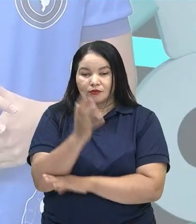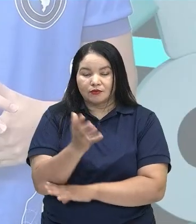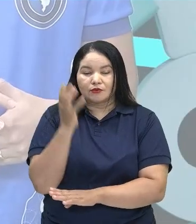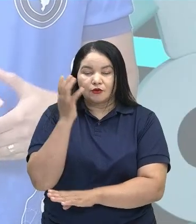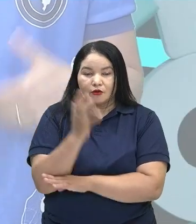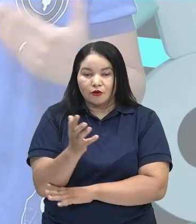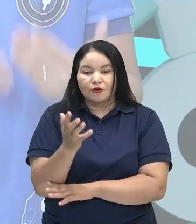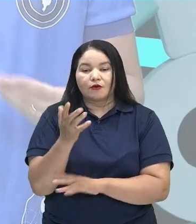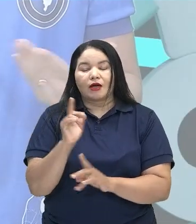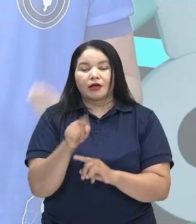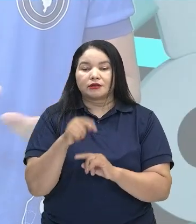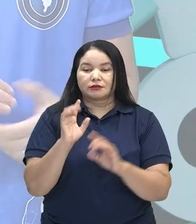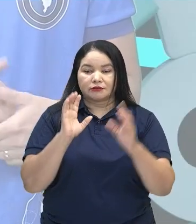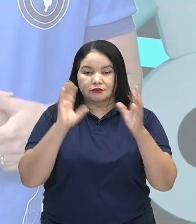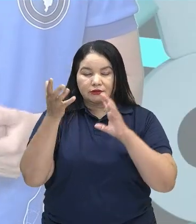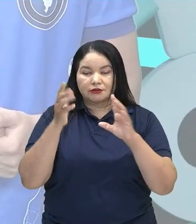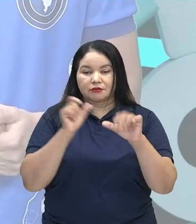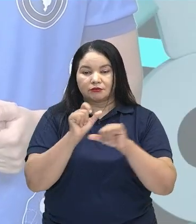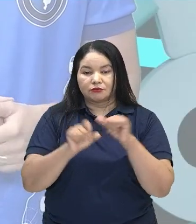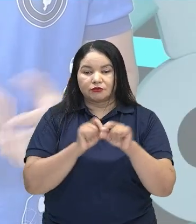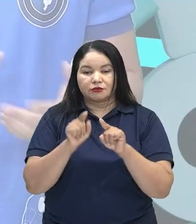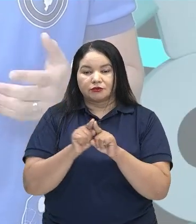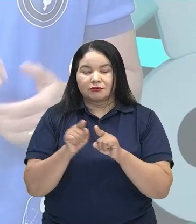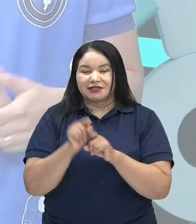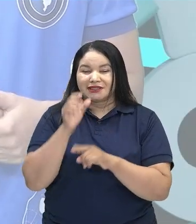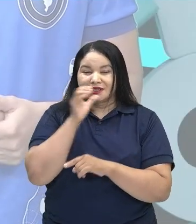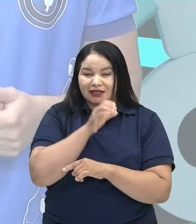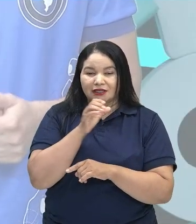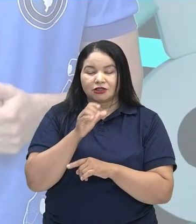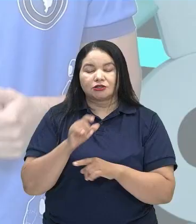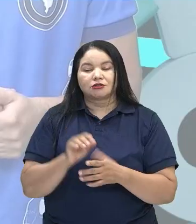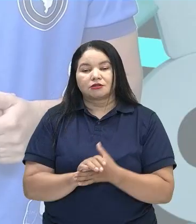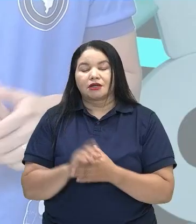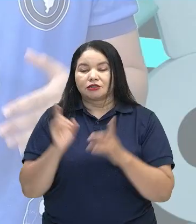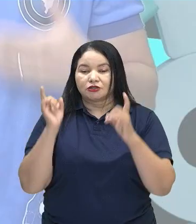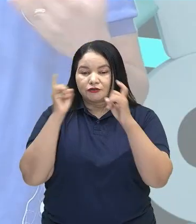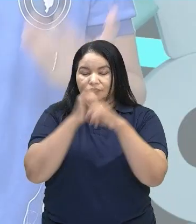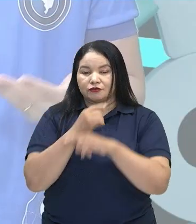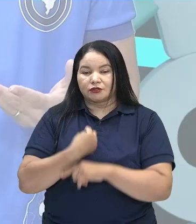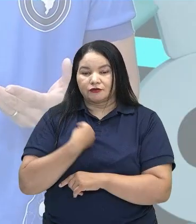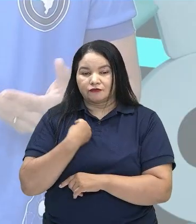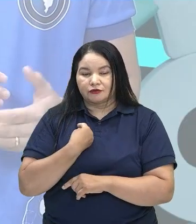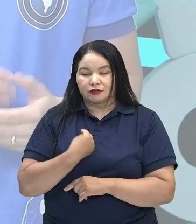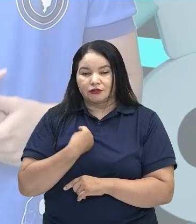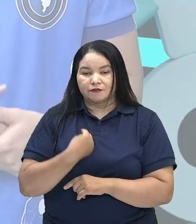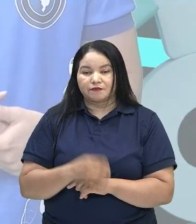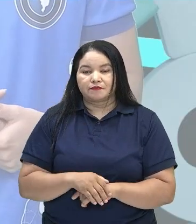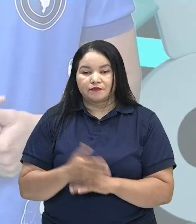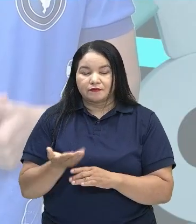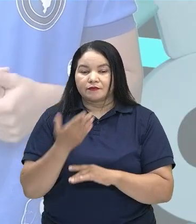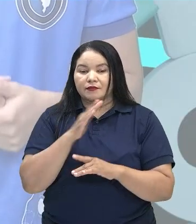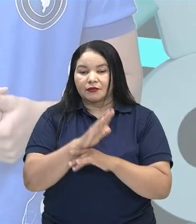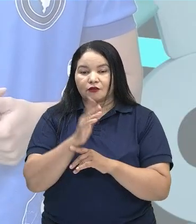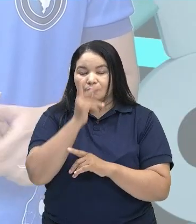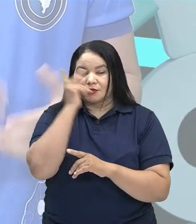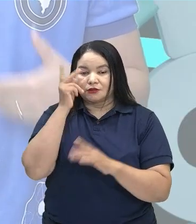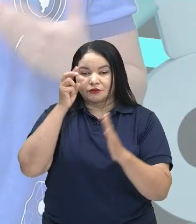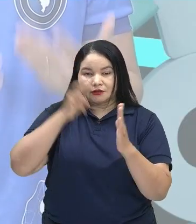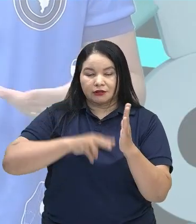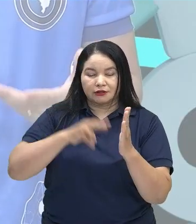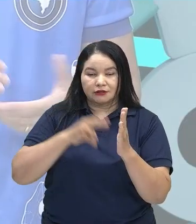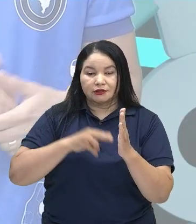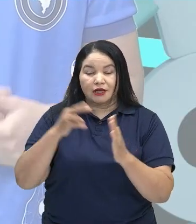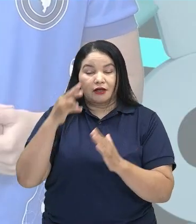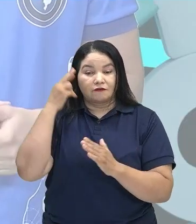e seco, dificultando a agricultura. Quando ele utiliza o just think, ele leva o leitor a uma reflexão lógica sobre